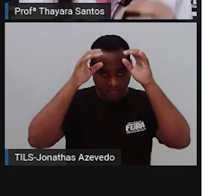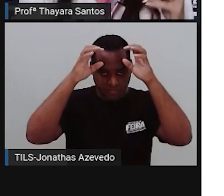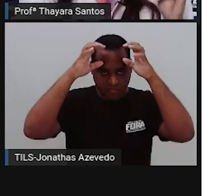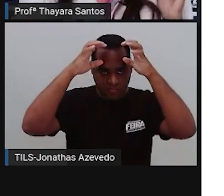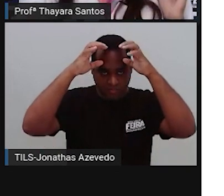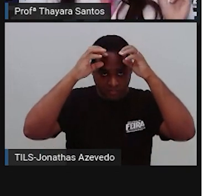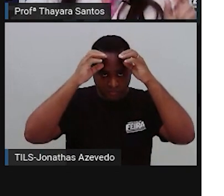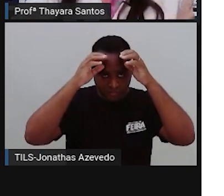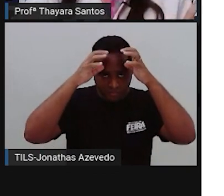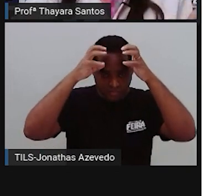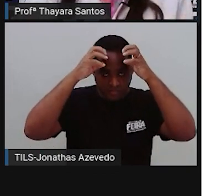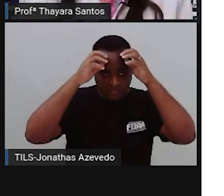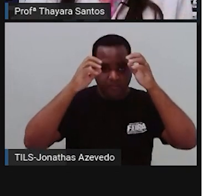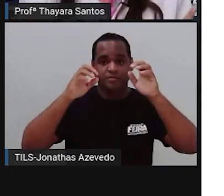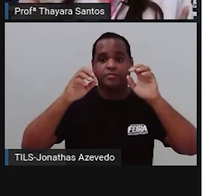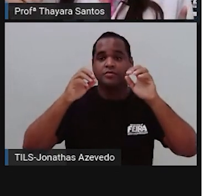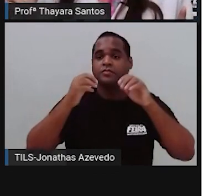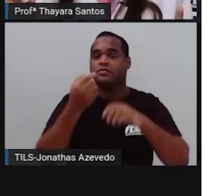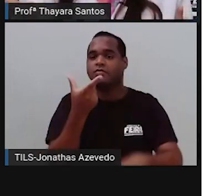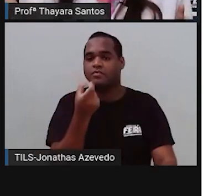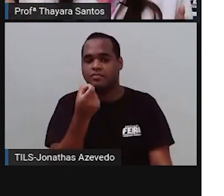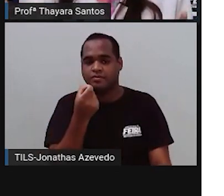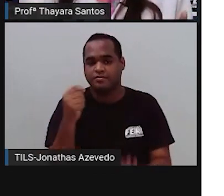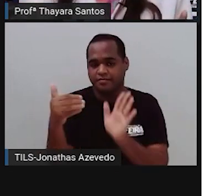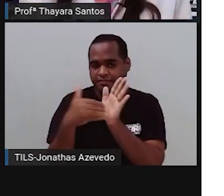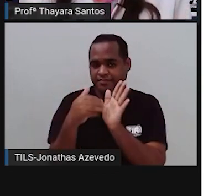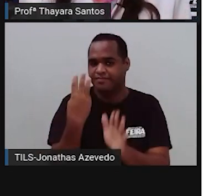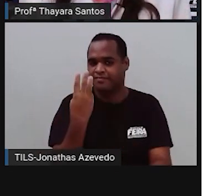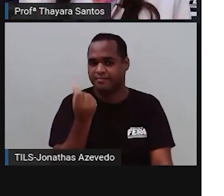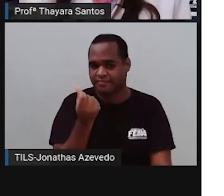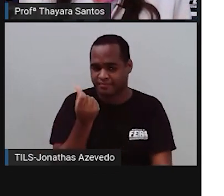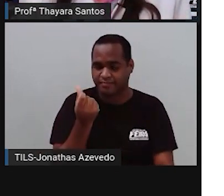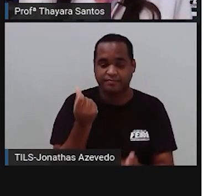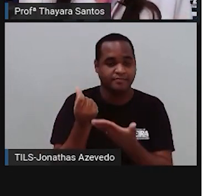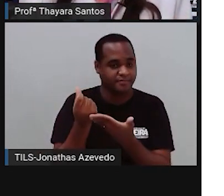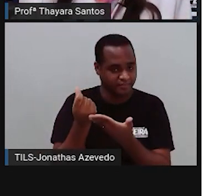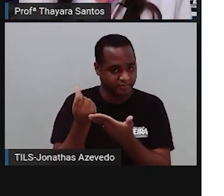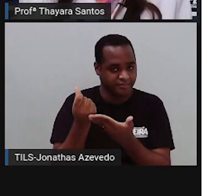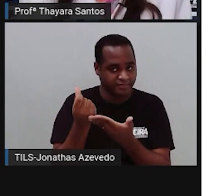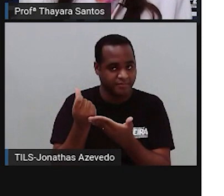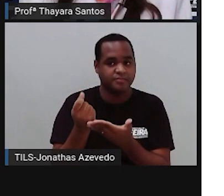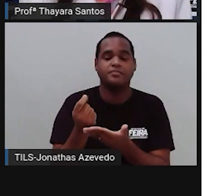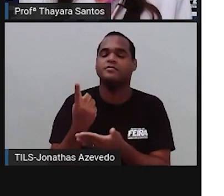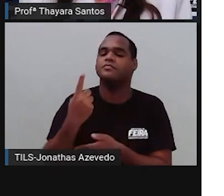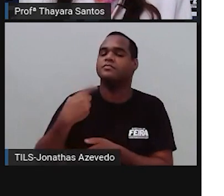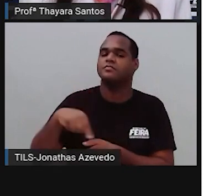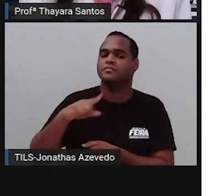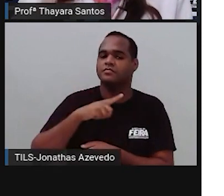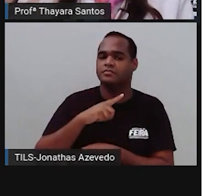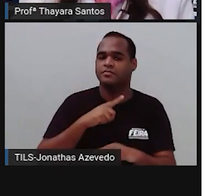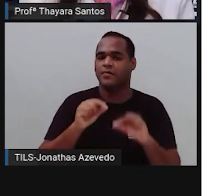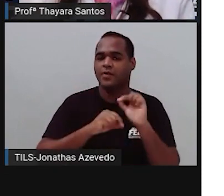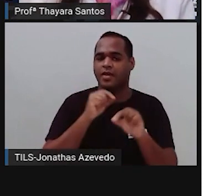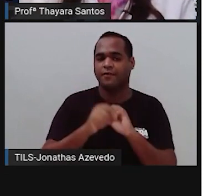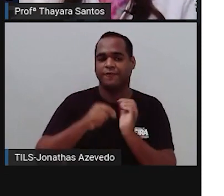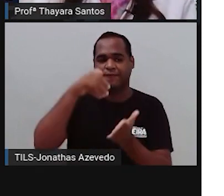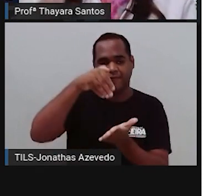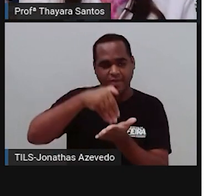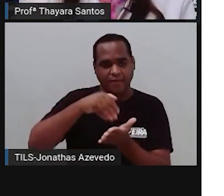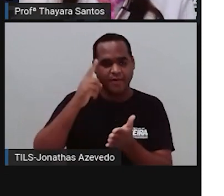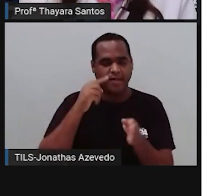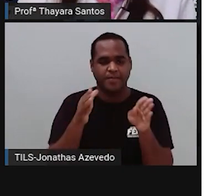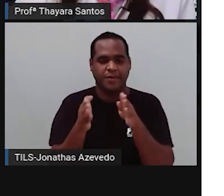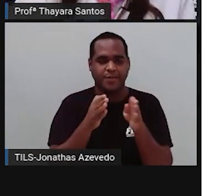desenvolvido. Da semana 20 até a semana 36, a gente tem o final do